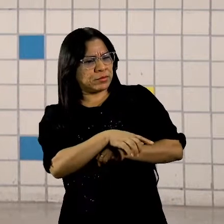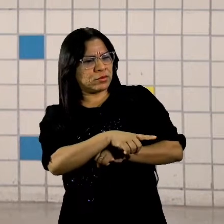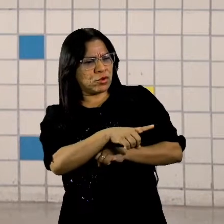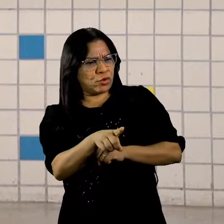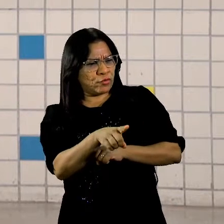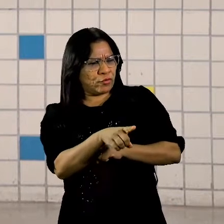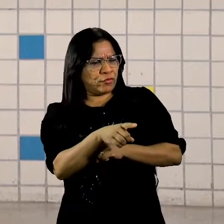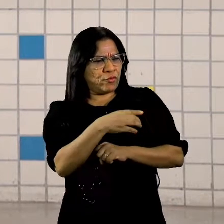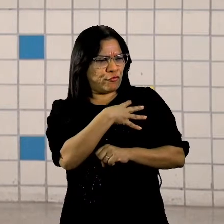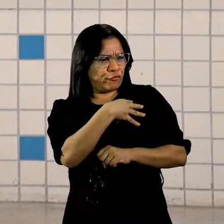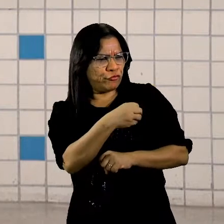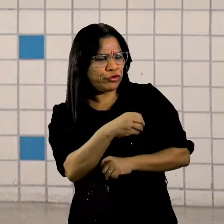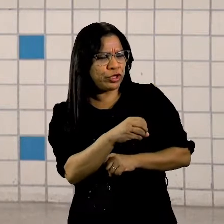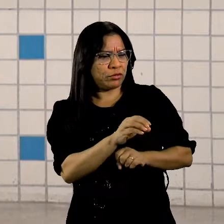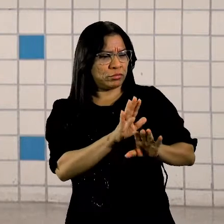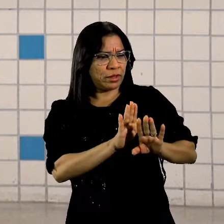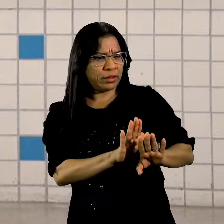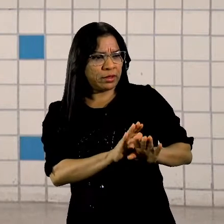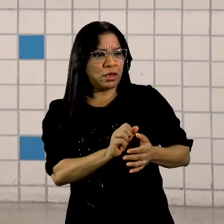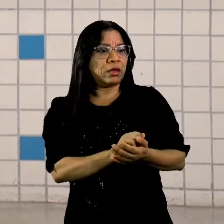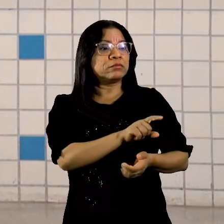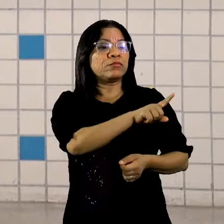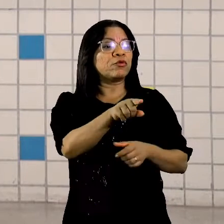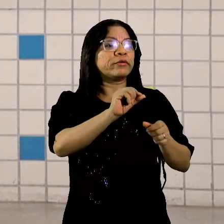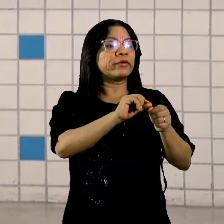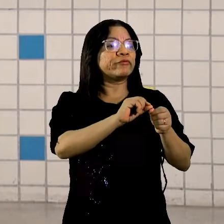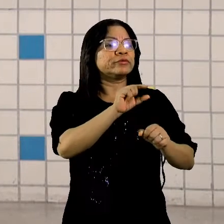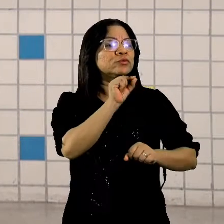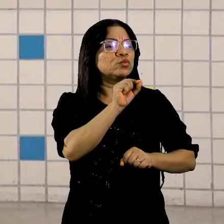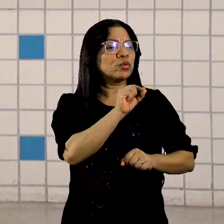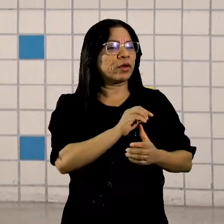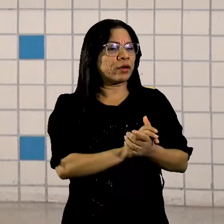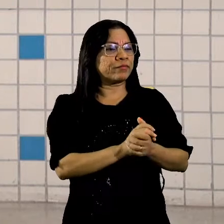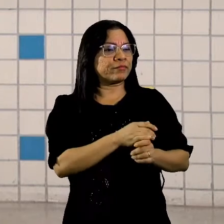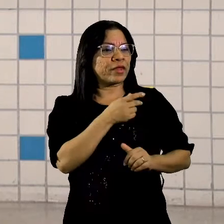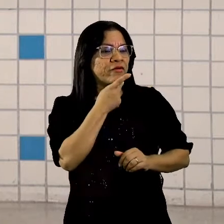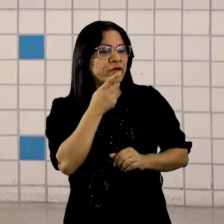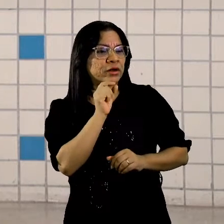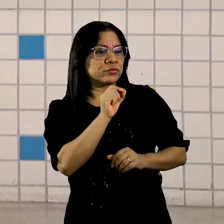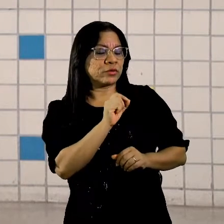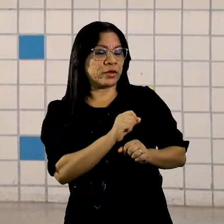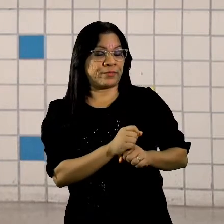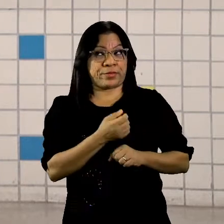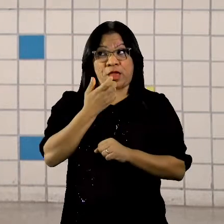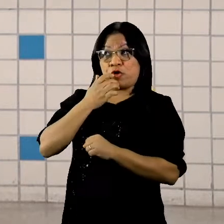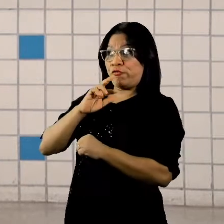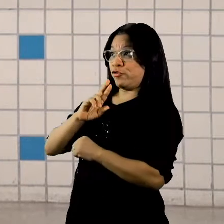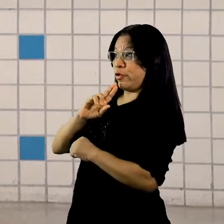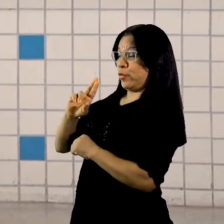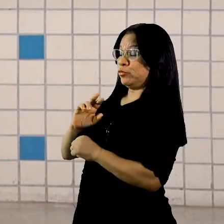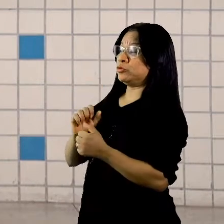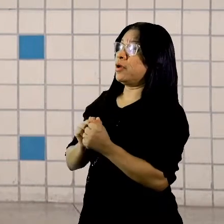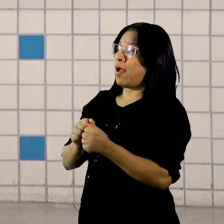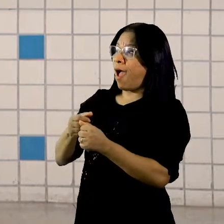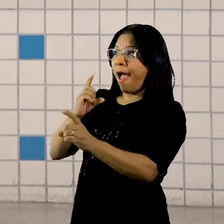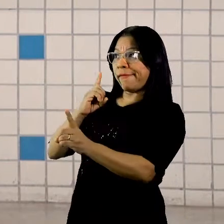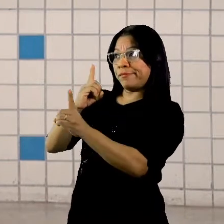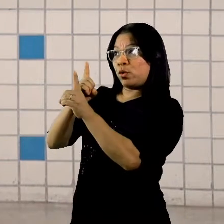verificar. O que vocês estão falando? Perguntou o pai. Encontramos uma moeda de R$1, diz o mais